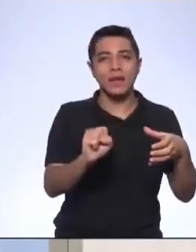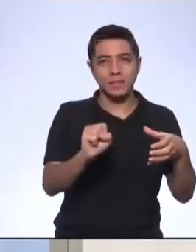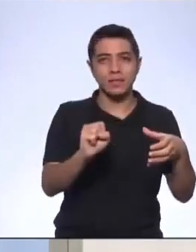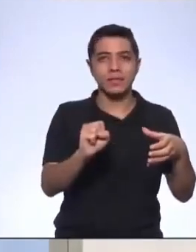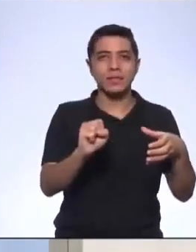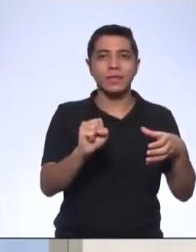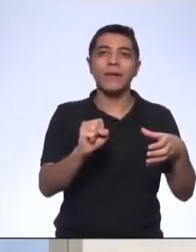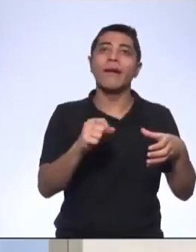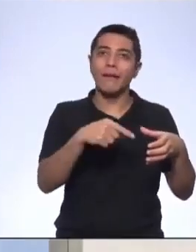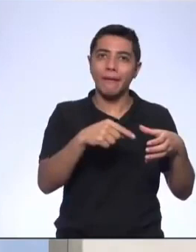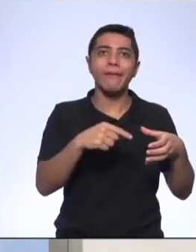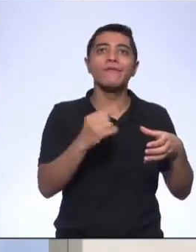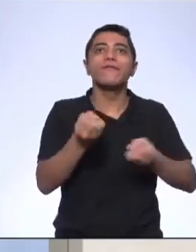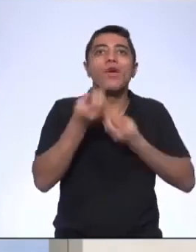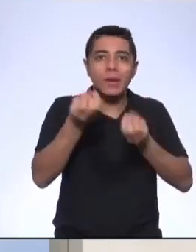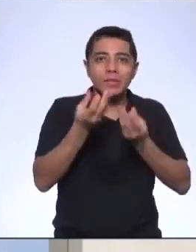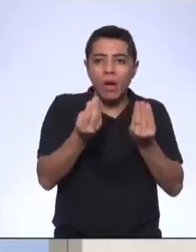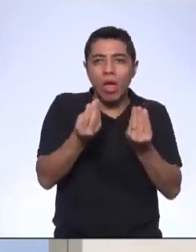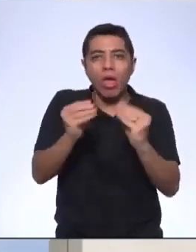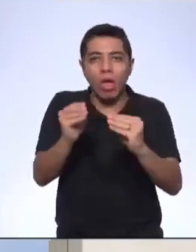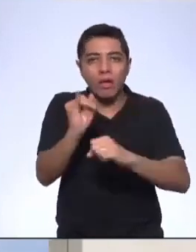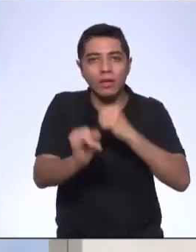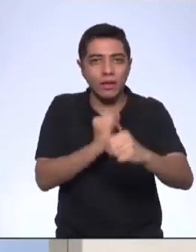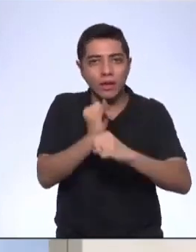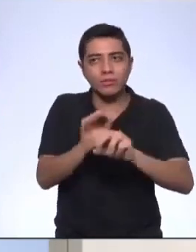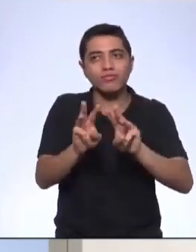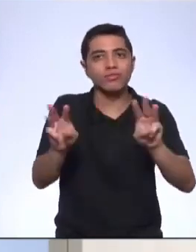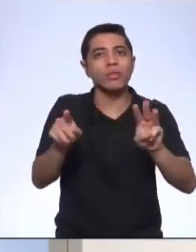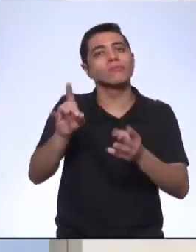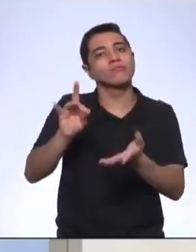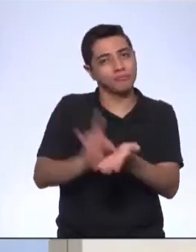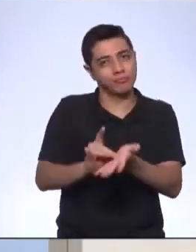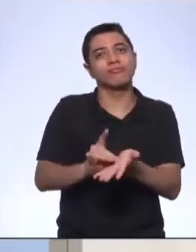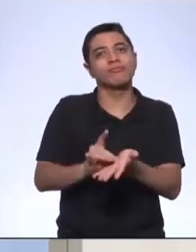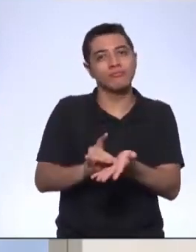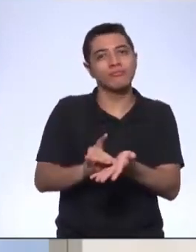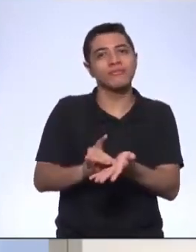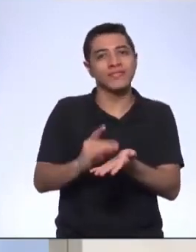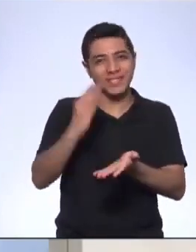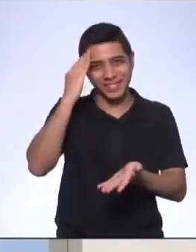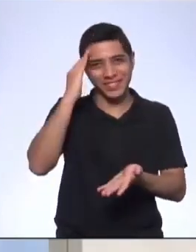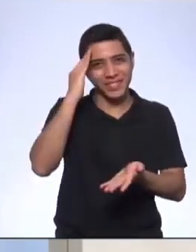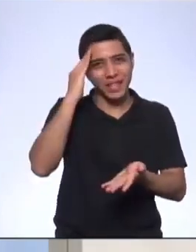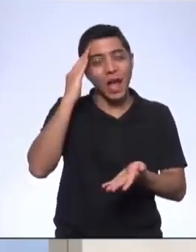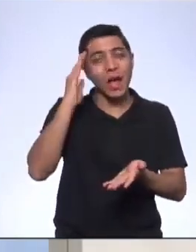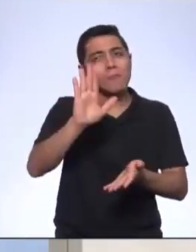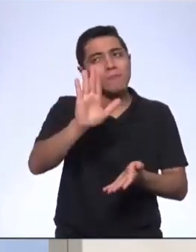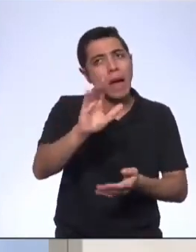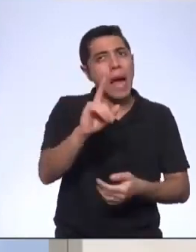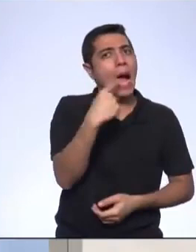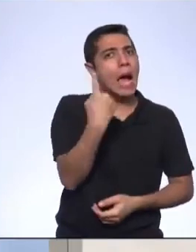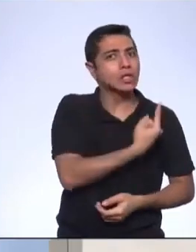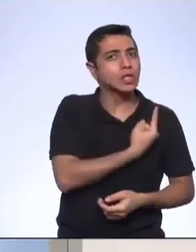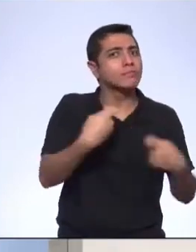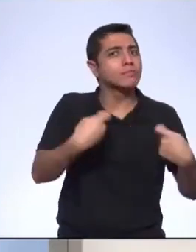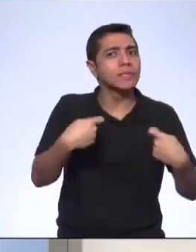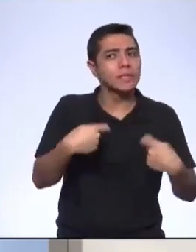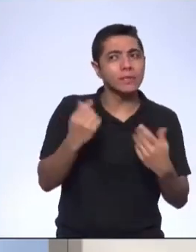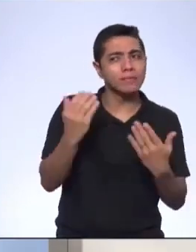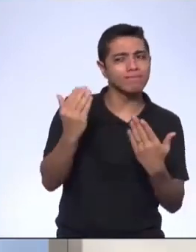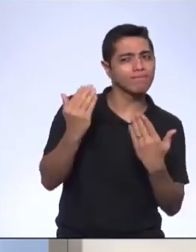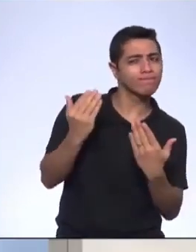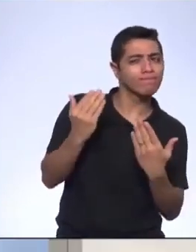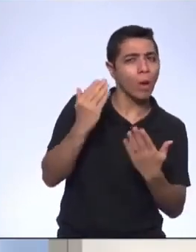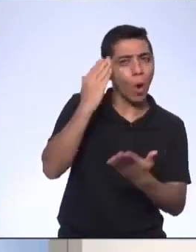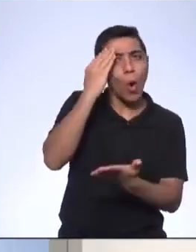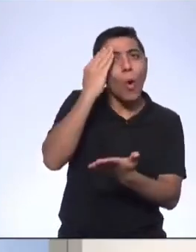mas essa controvérsia ela é natural, né? É que a gente está falando aqui. A gente tem que desconfiar das coisas, não é sair acreditando em